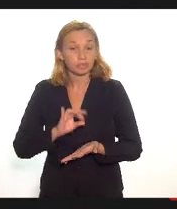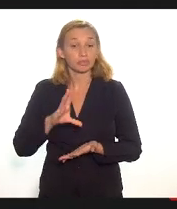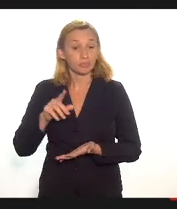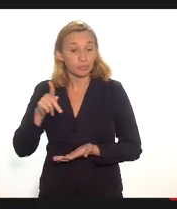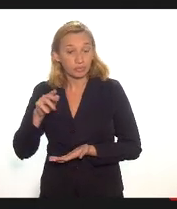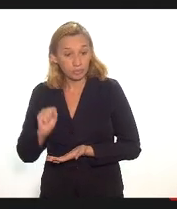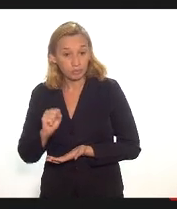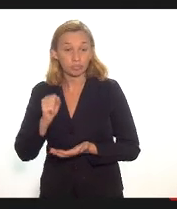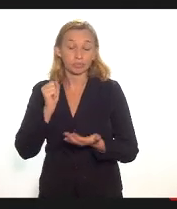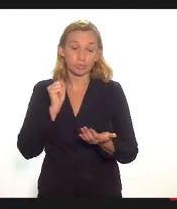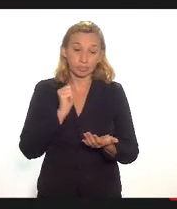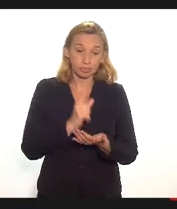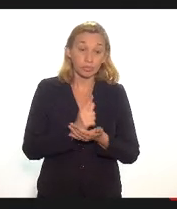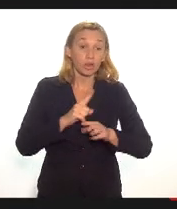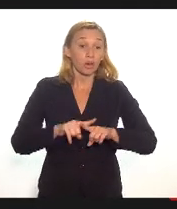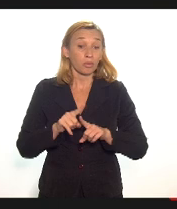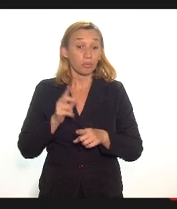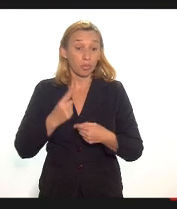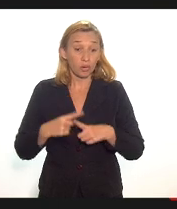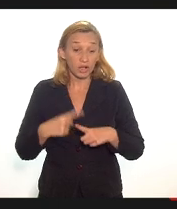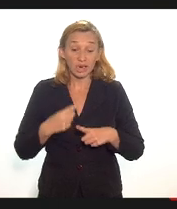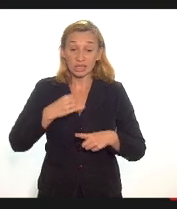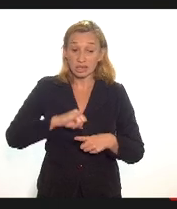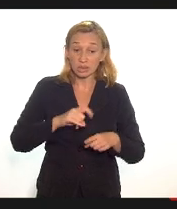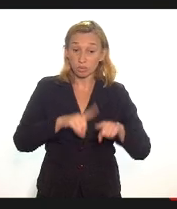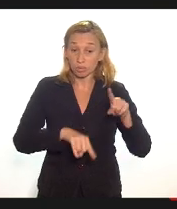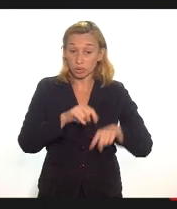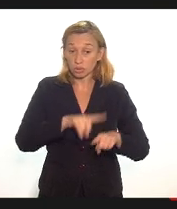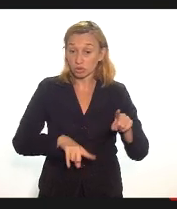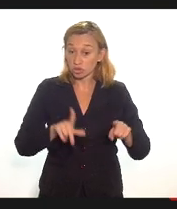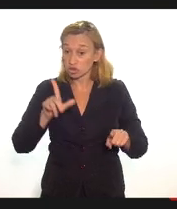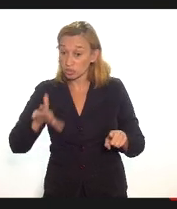né? Porque se não foi afeto ao campo, não serve.